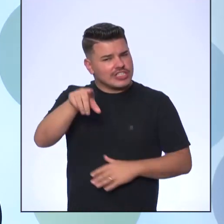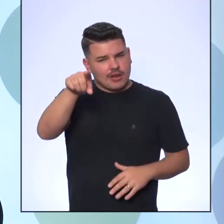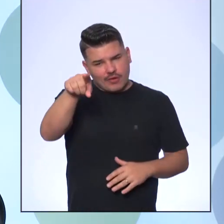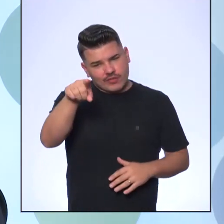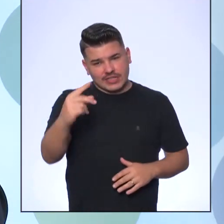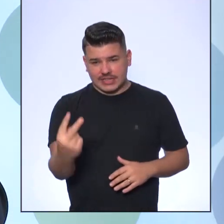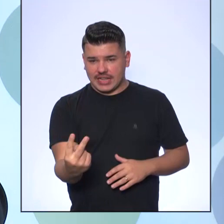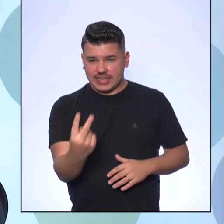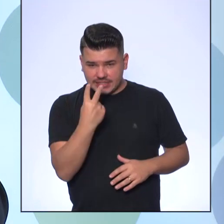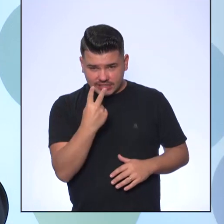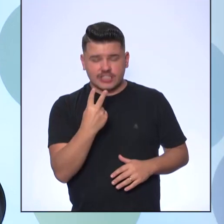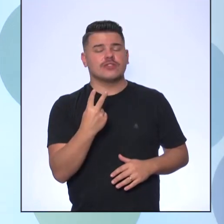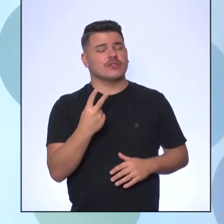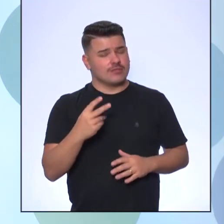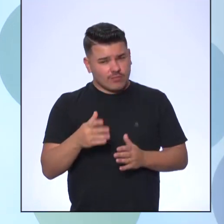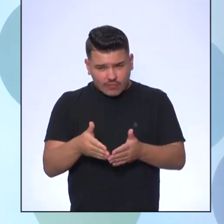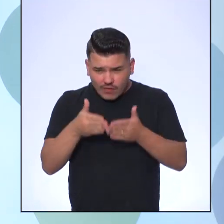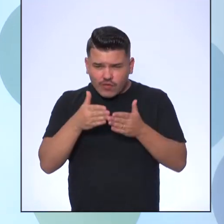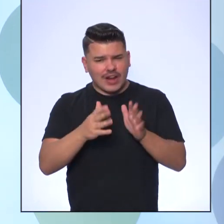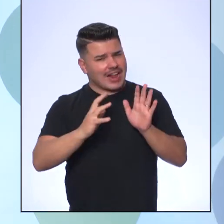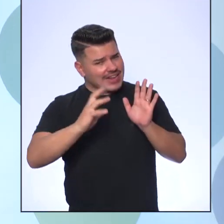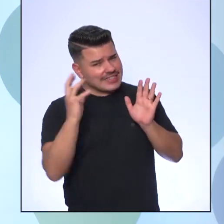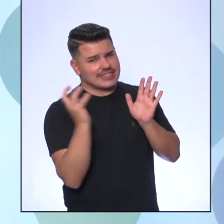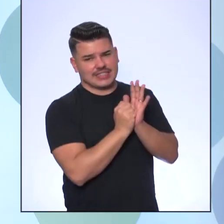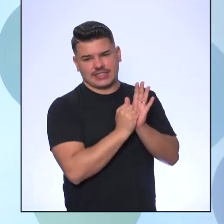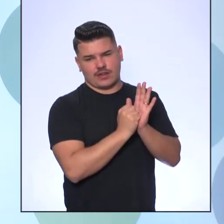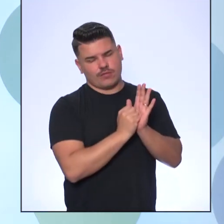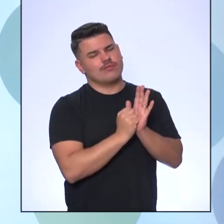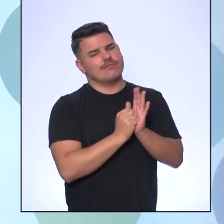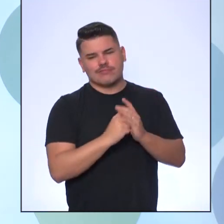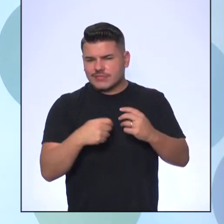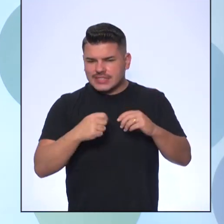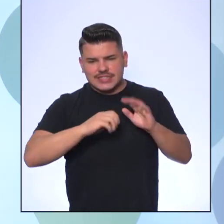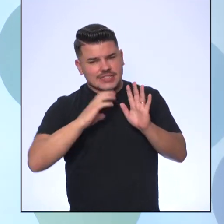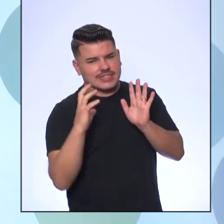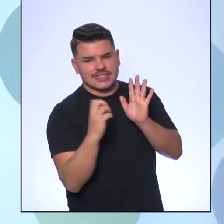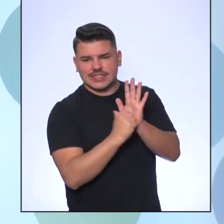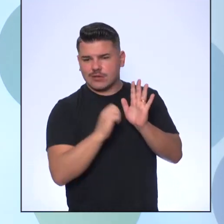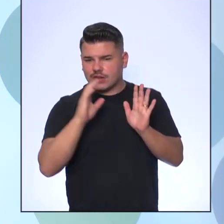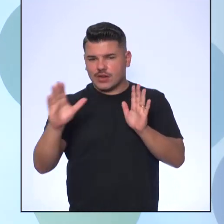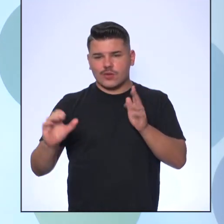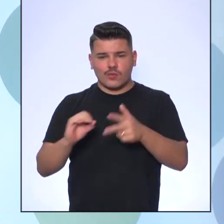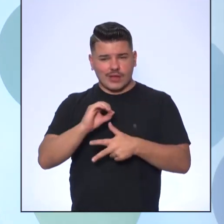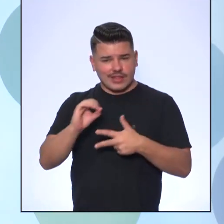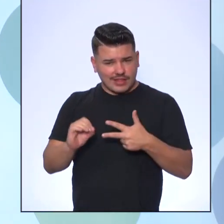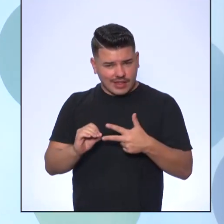nos assistem é realmente faça a sua inscrição no Enem. E eu